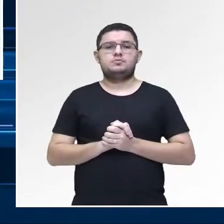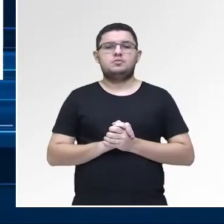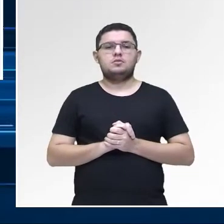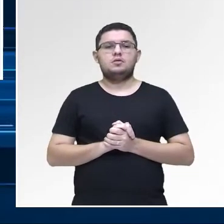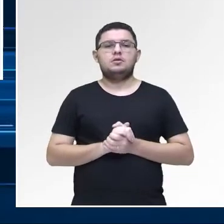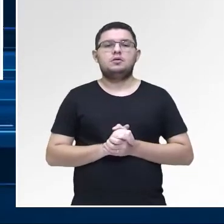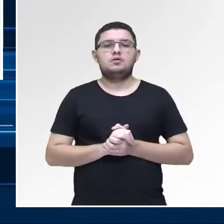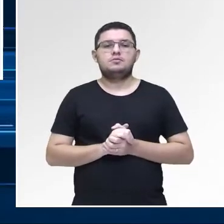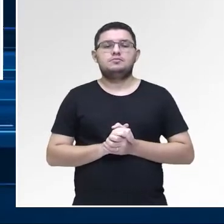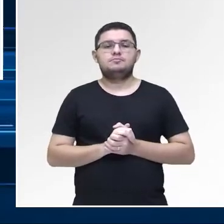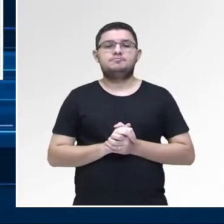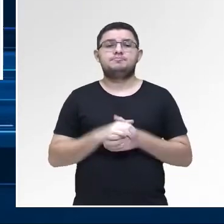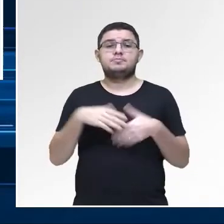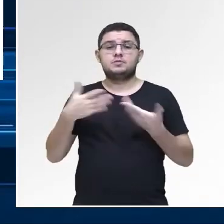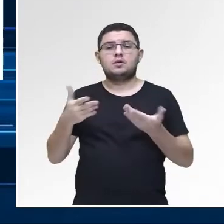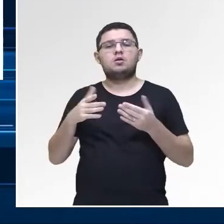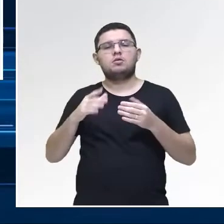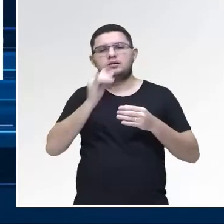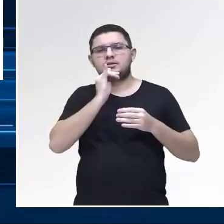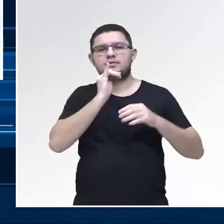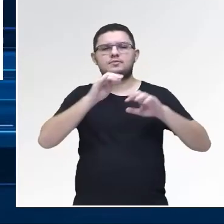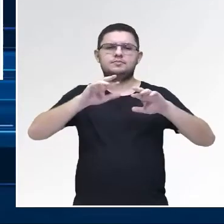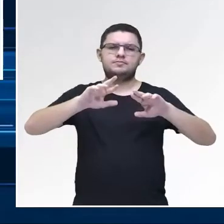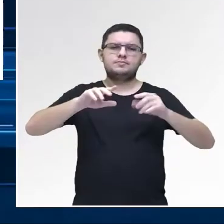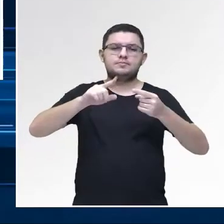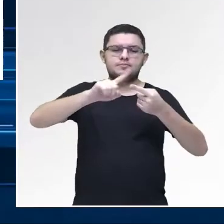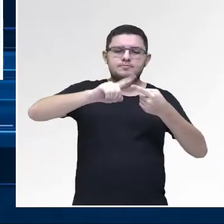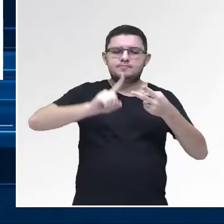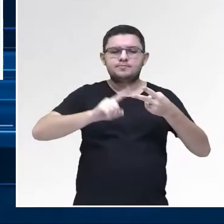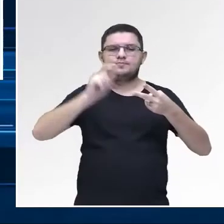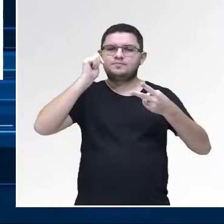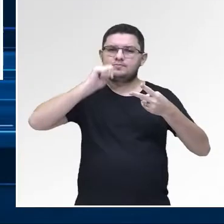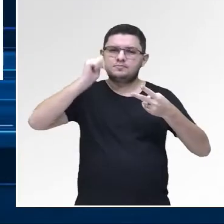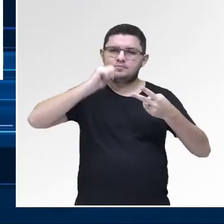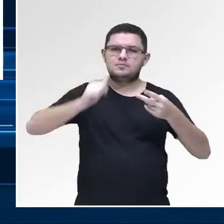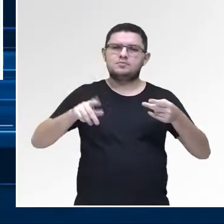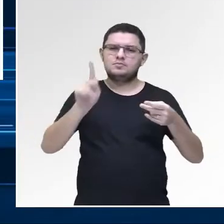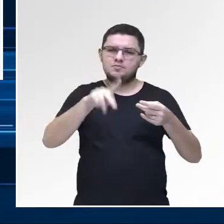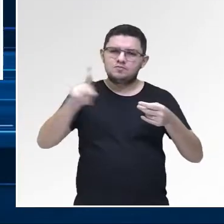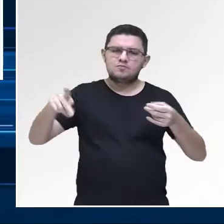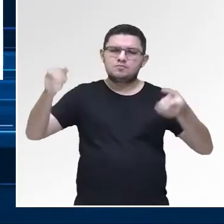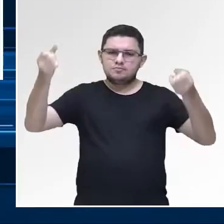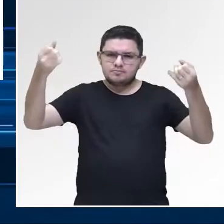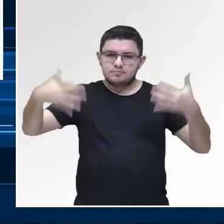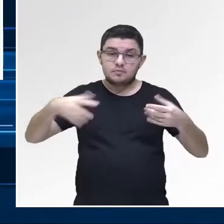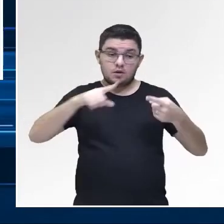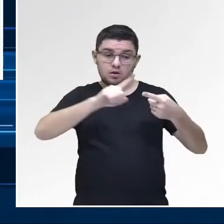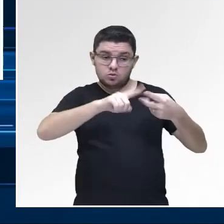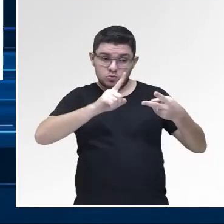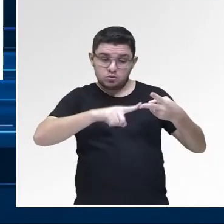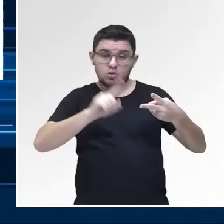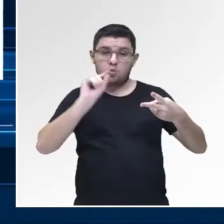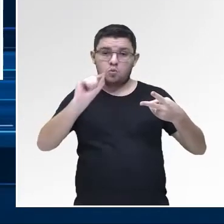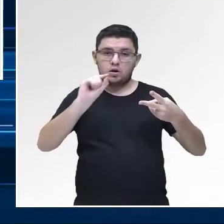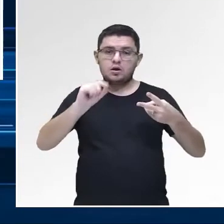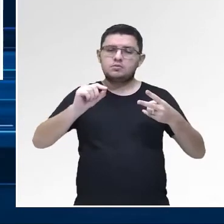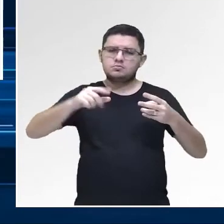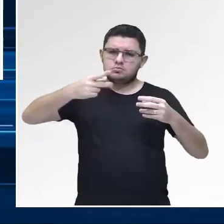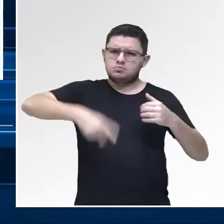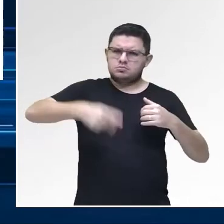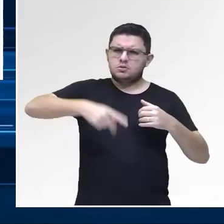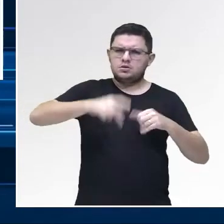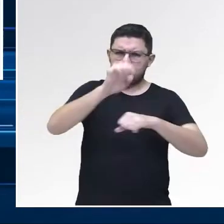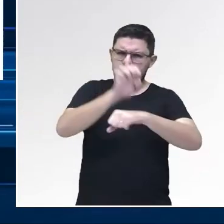capital, Manaus. Nos dois exemplos das duas professoras, nós vimos que as duas, né, são do estado do